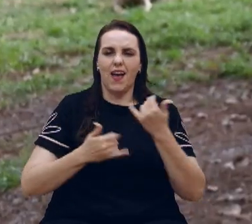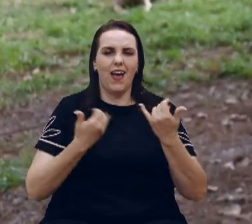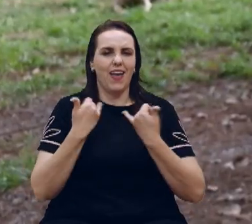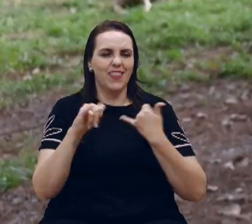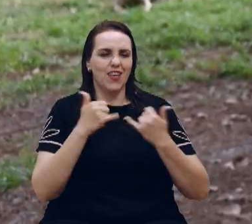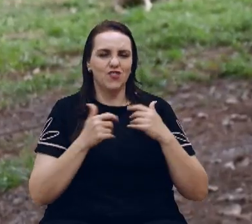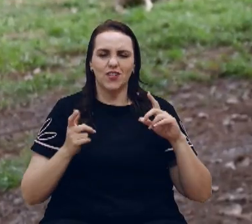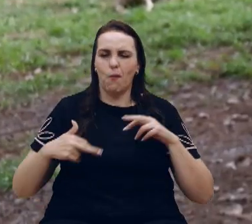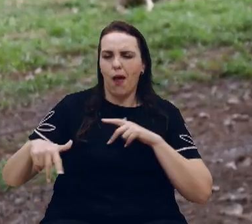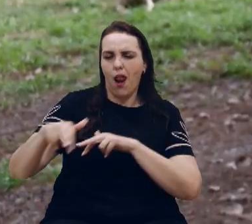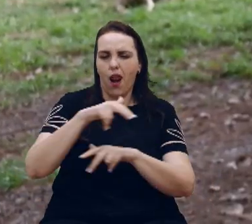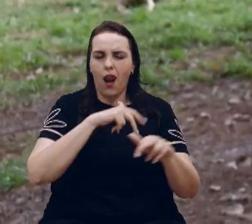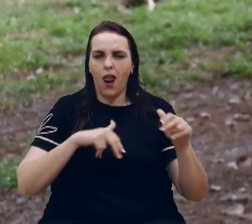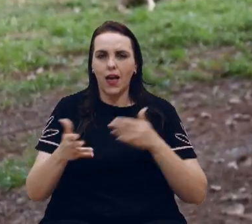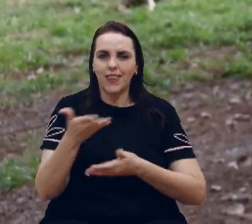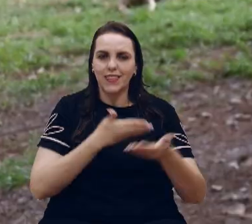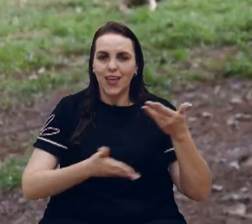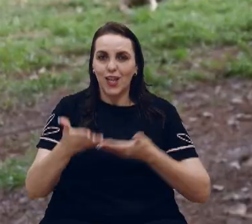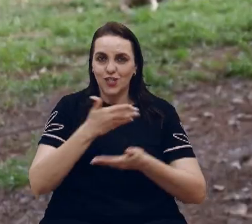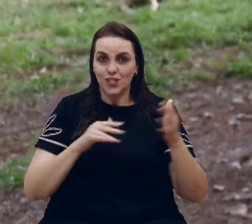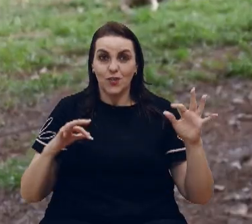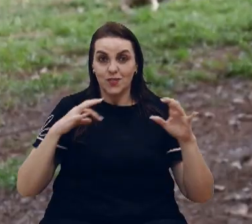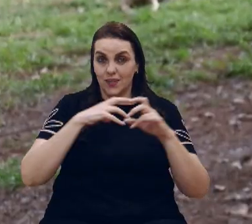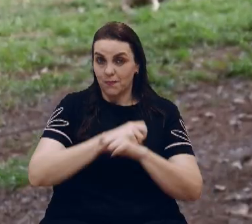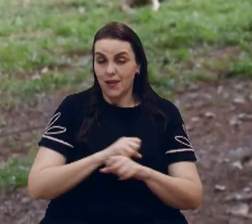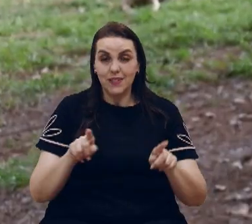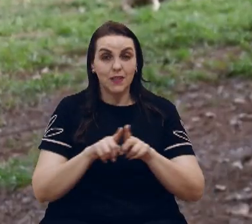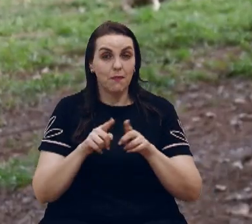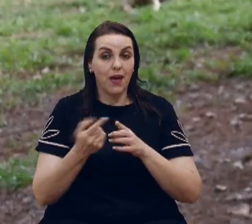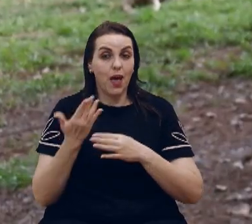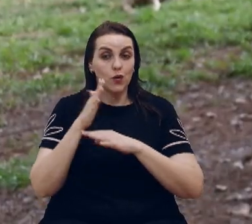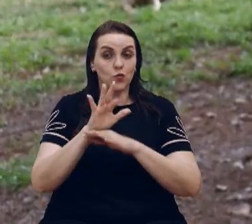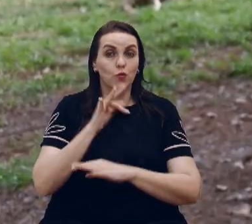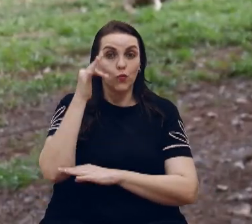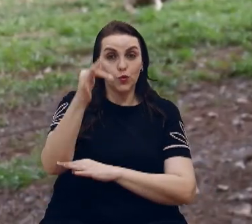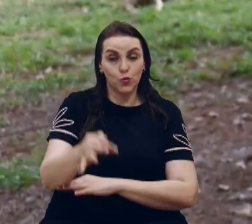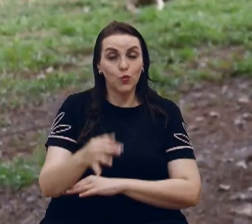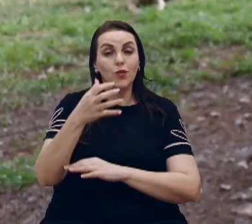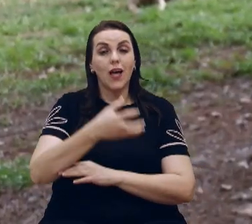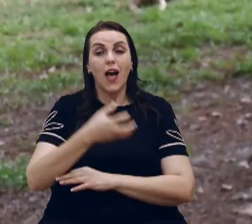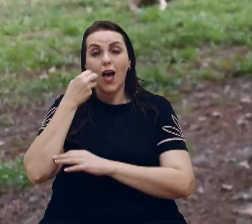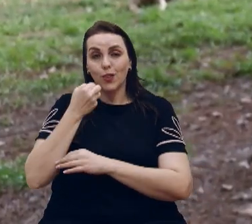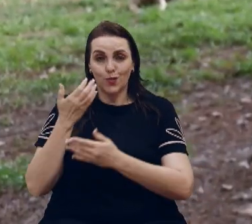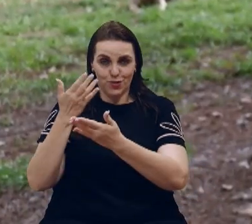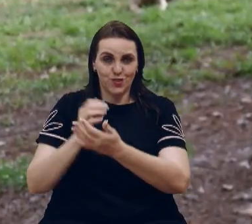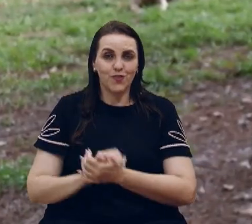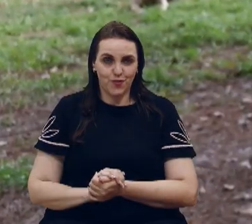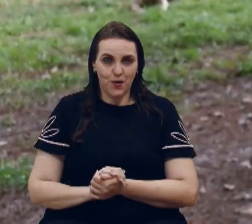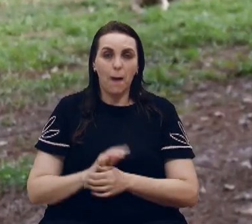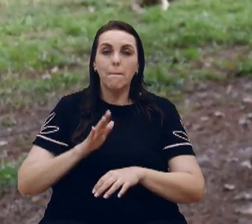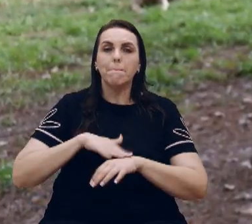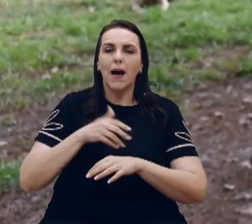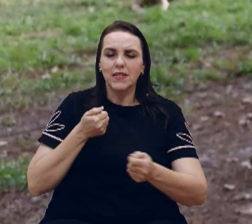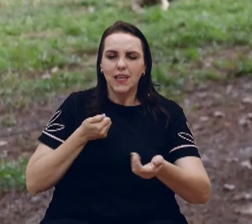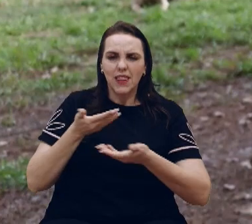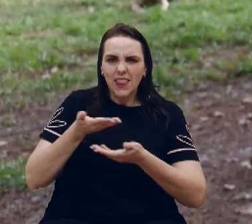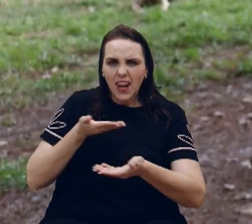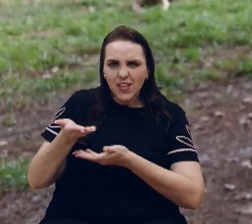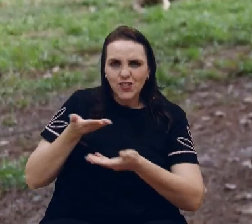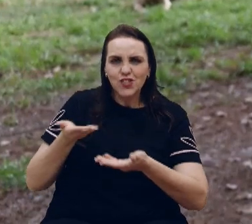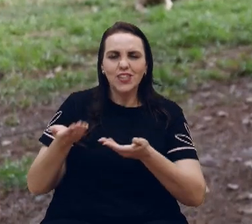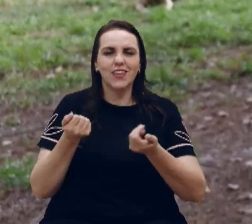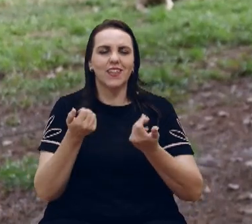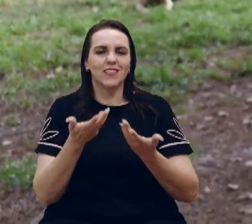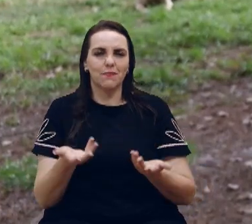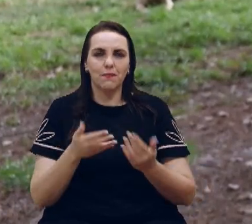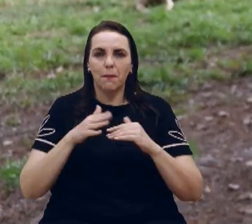energia, tenham interação com o outro. Isso vai ajudar também lá na frente na questão da adoção deles. Então quanto mais eles interagirem, mais eles